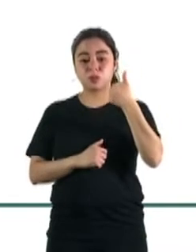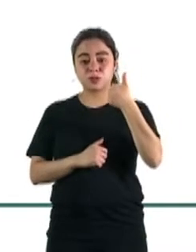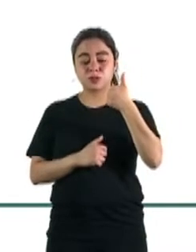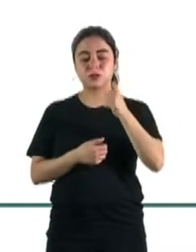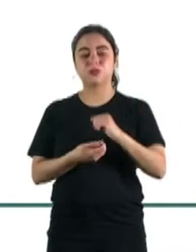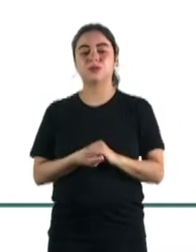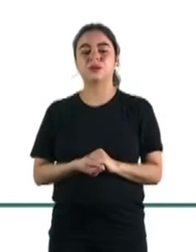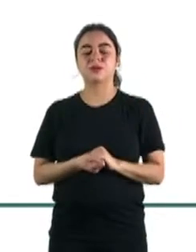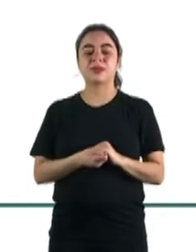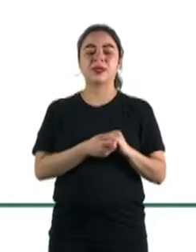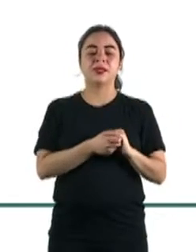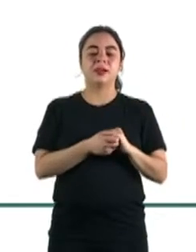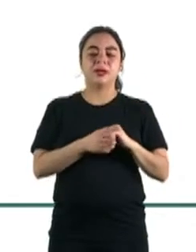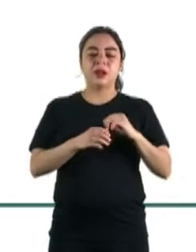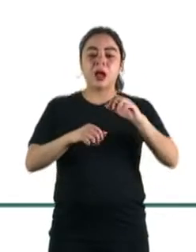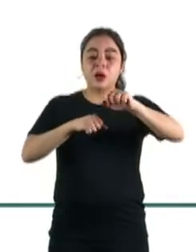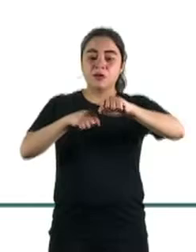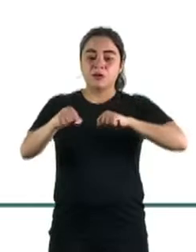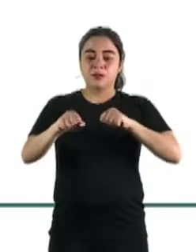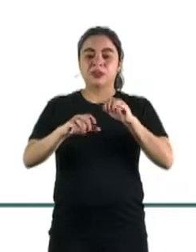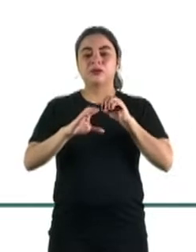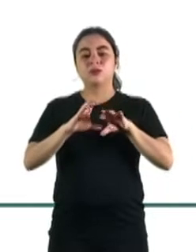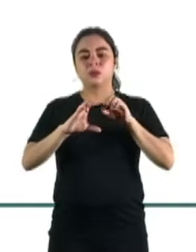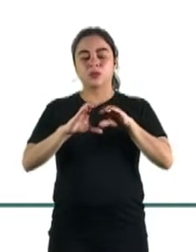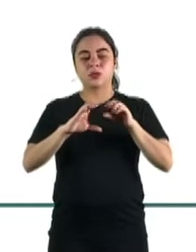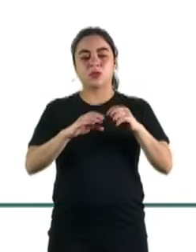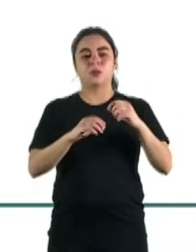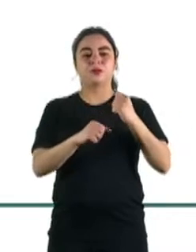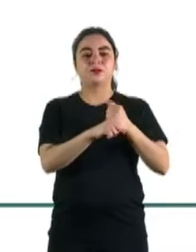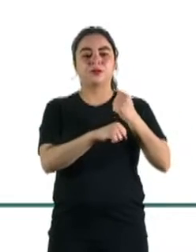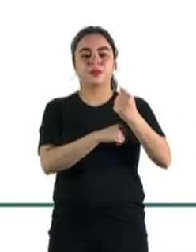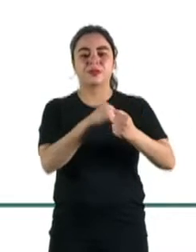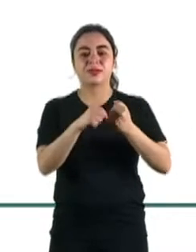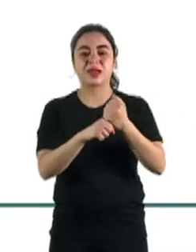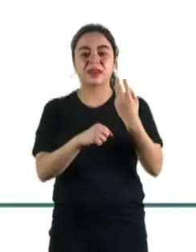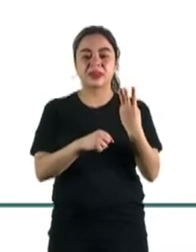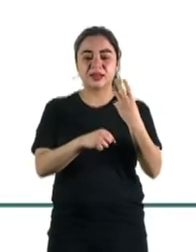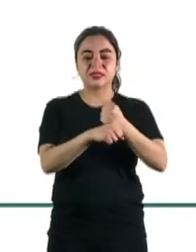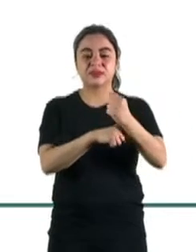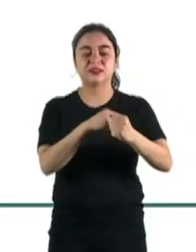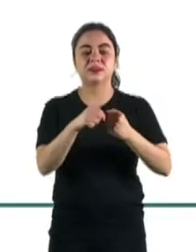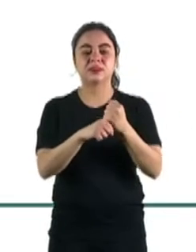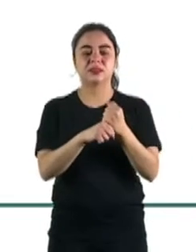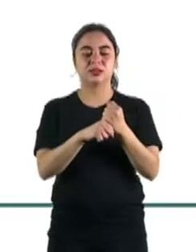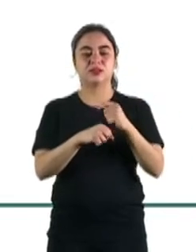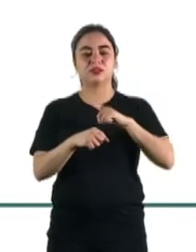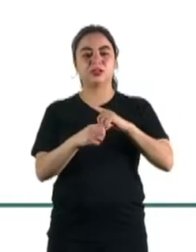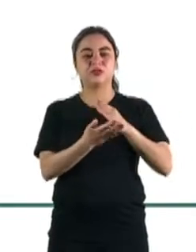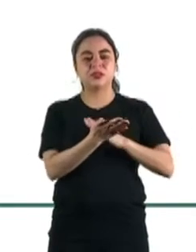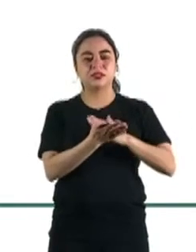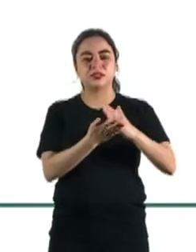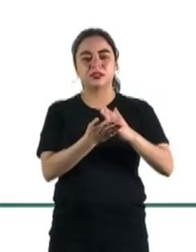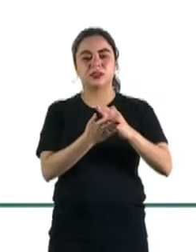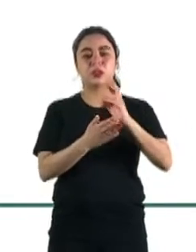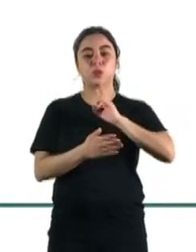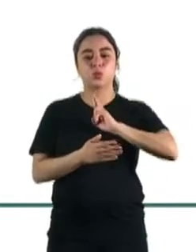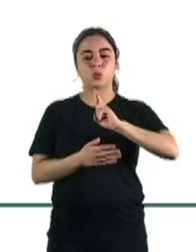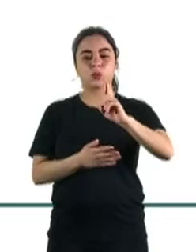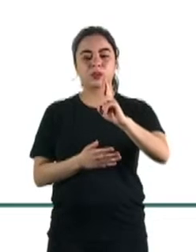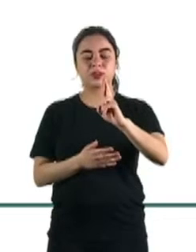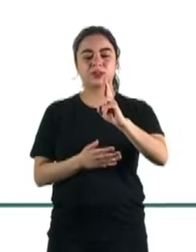desses 3 anos, nós tivemos muitas iniciativas de eficiência com resultados, né,